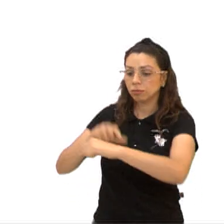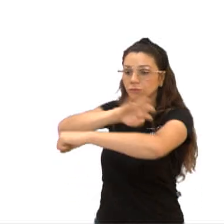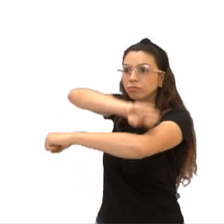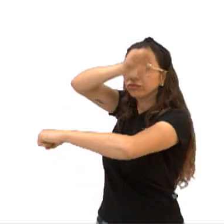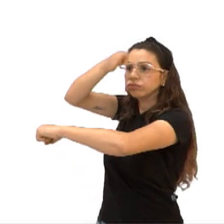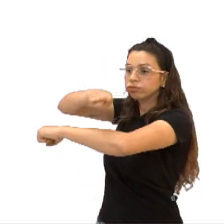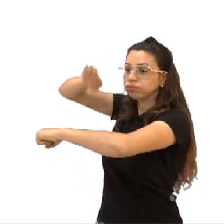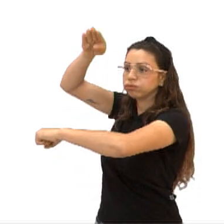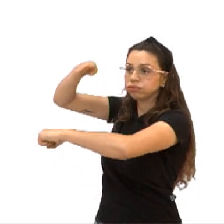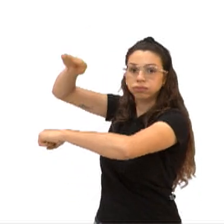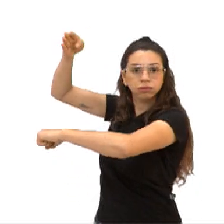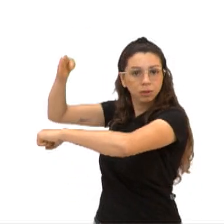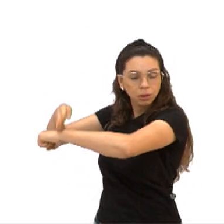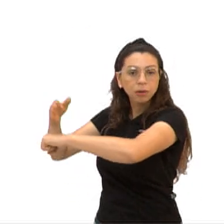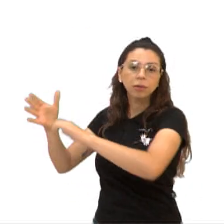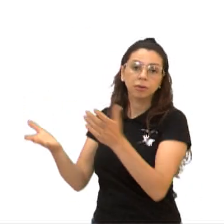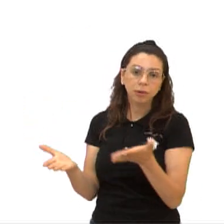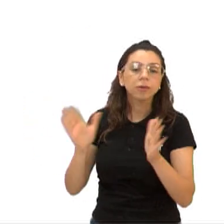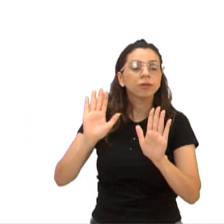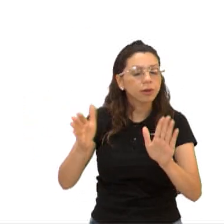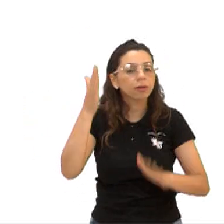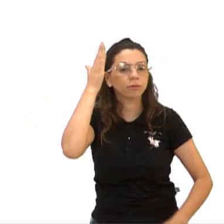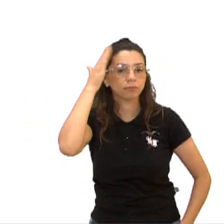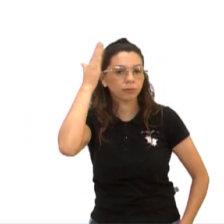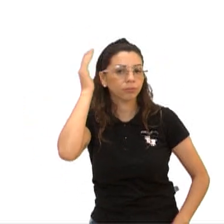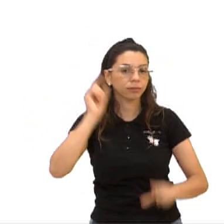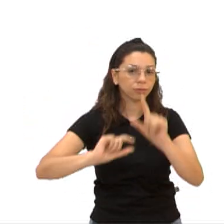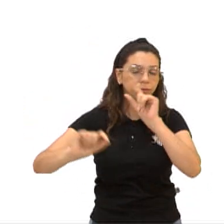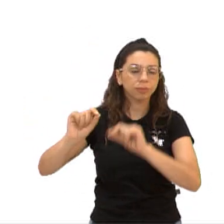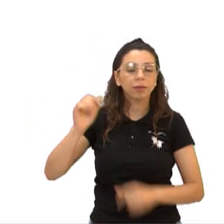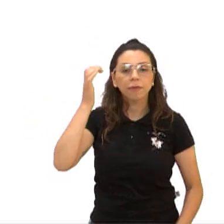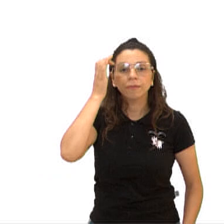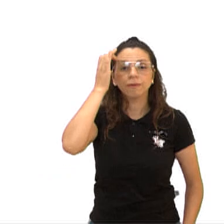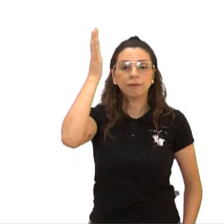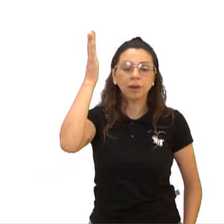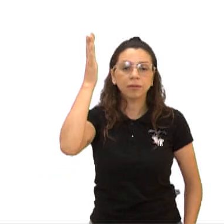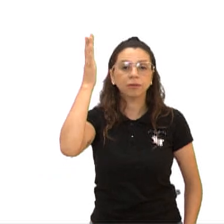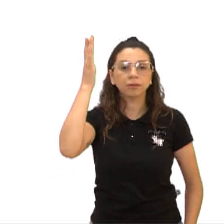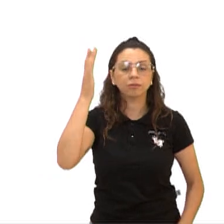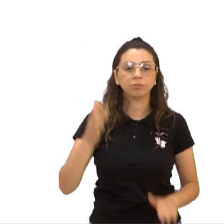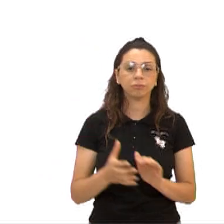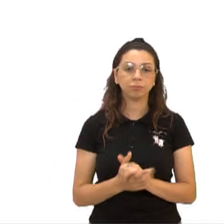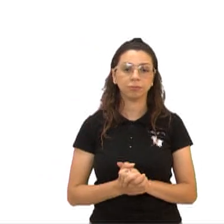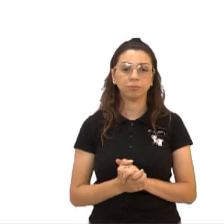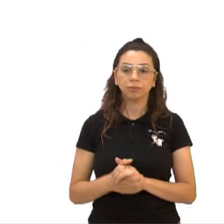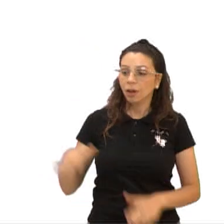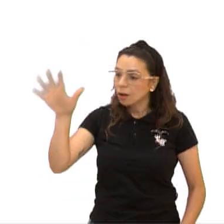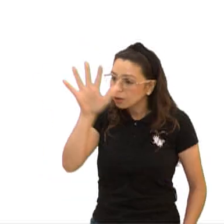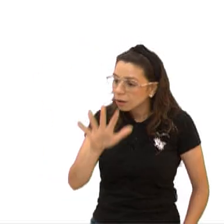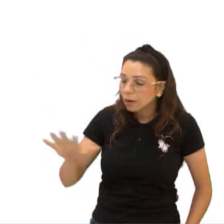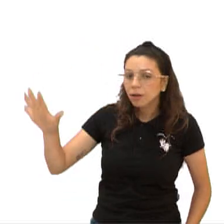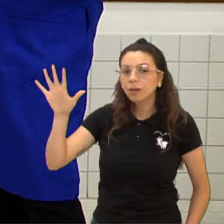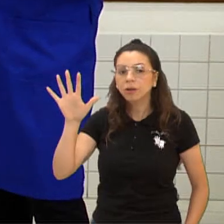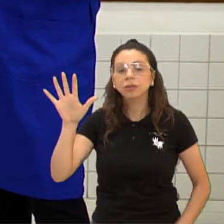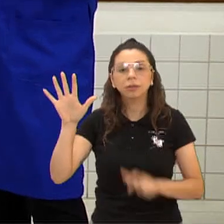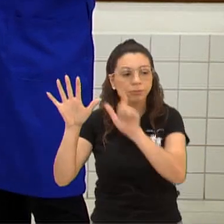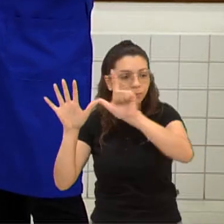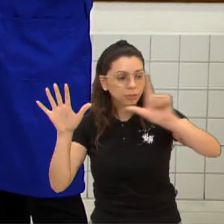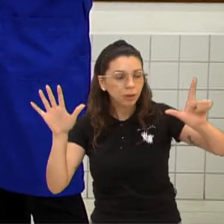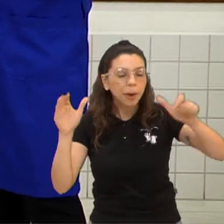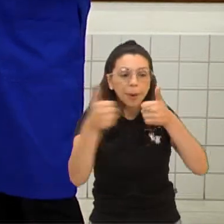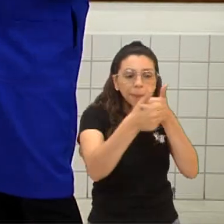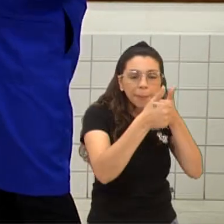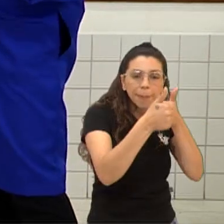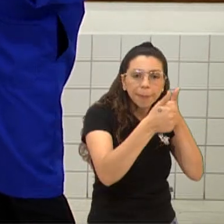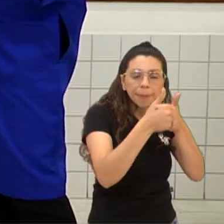montanhas. Isso já denota uma facilidade, além do que esta região a leste está mais próxima do